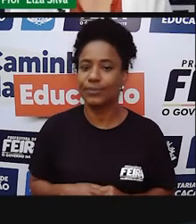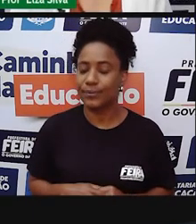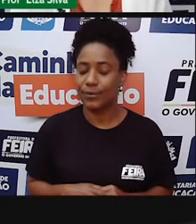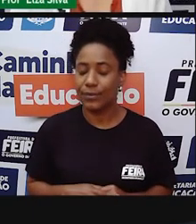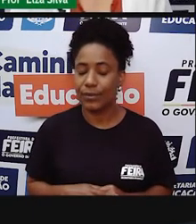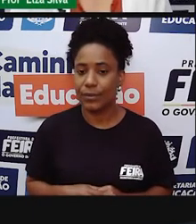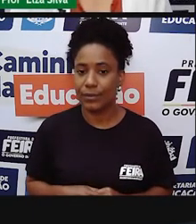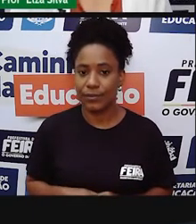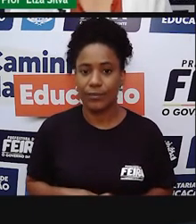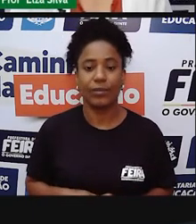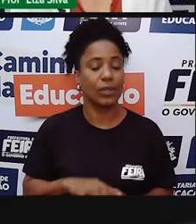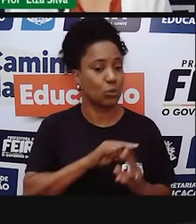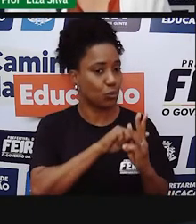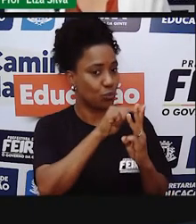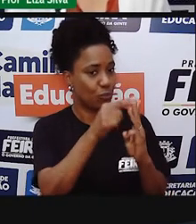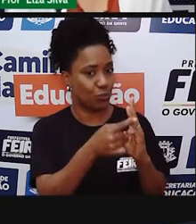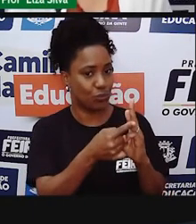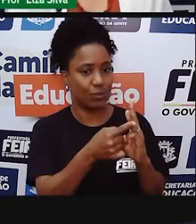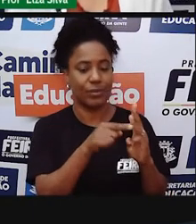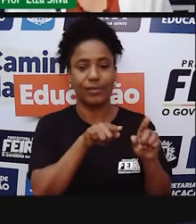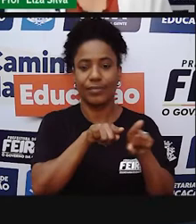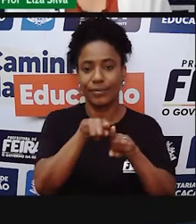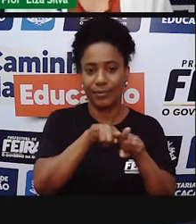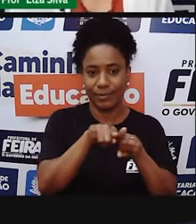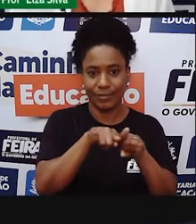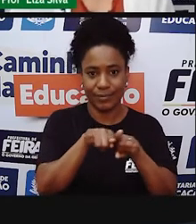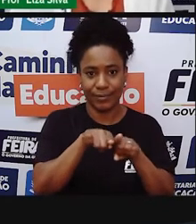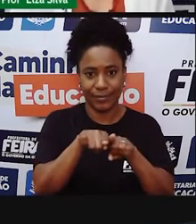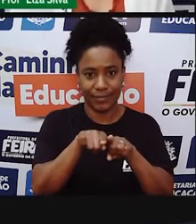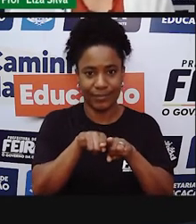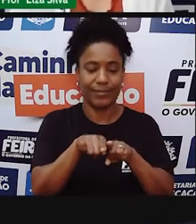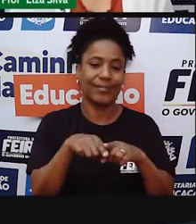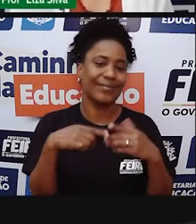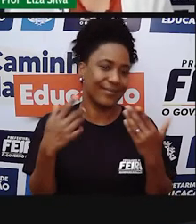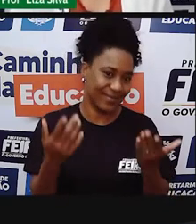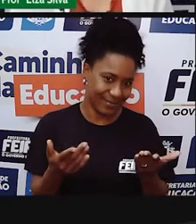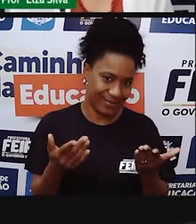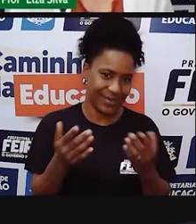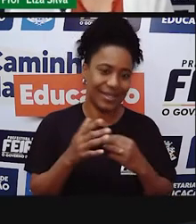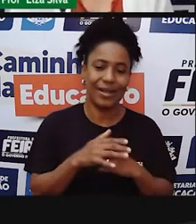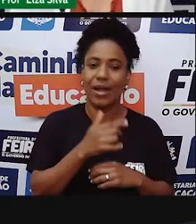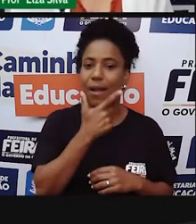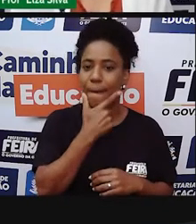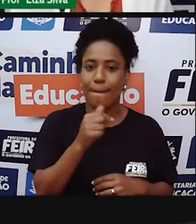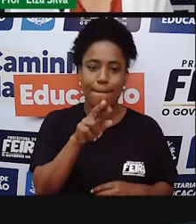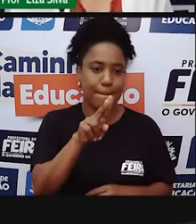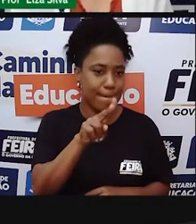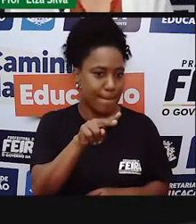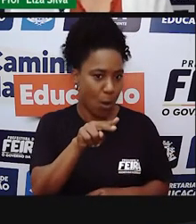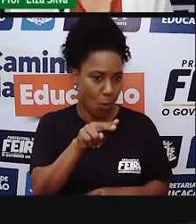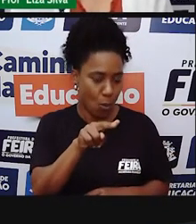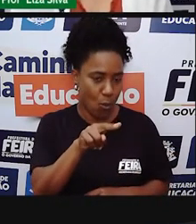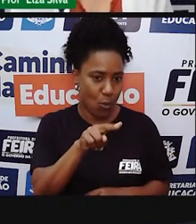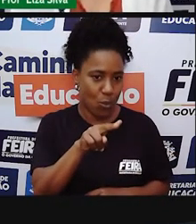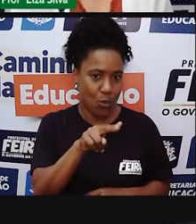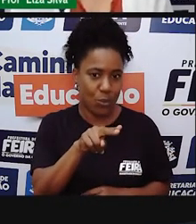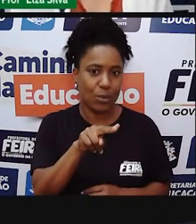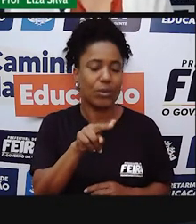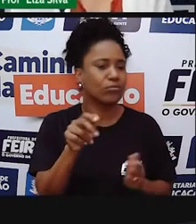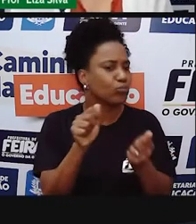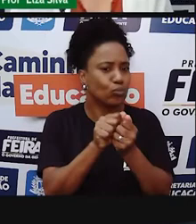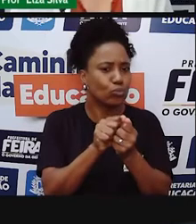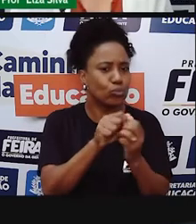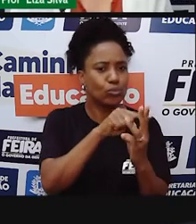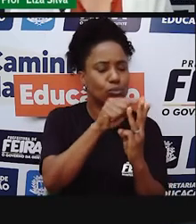três são irmãos. Só que irmão em inglês é brother. Irmã é sister. Mas como é que eu digo irmãos e irmãs tudo junto assim,